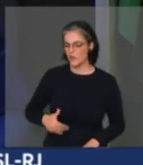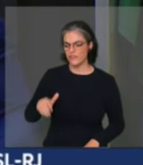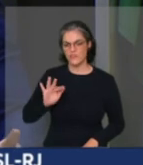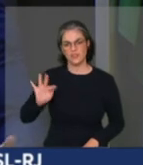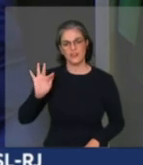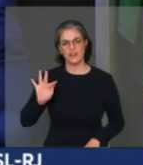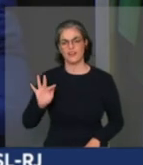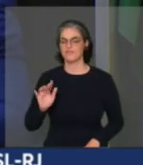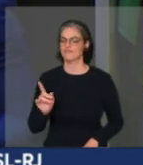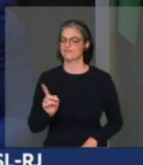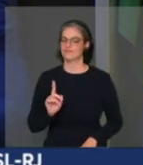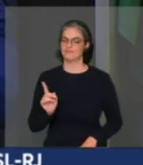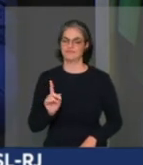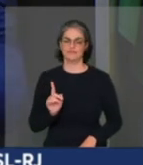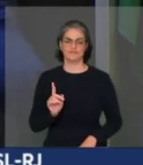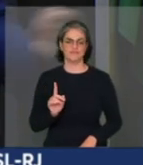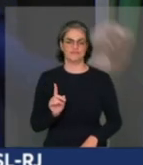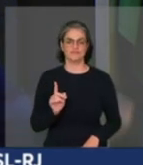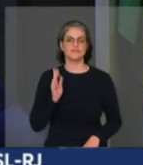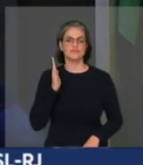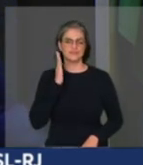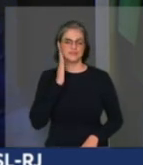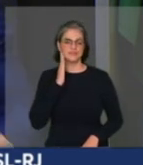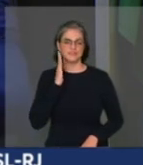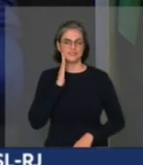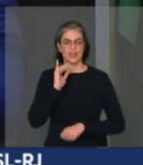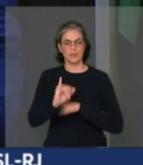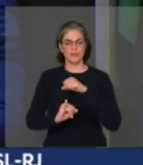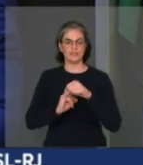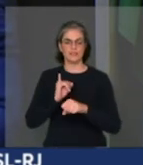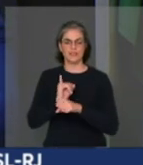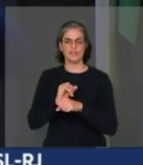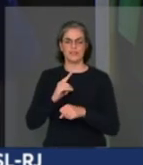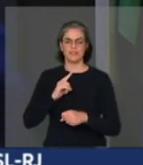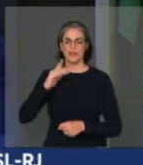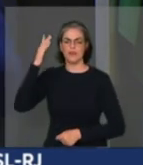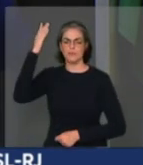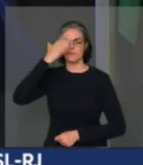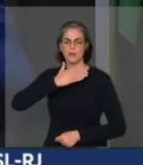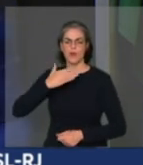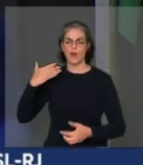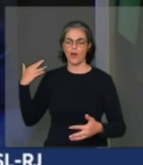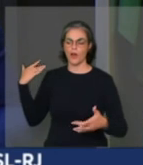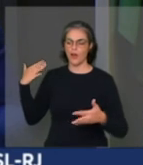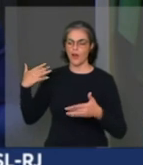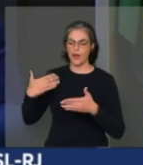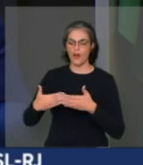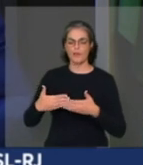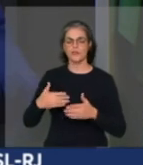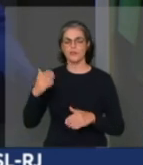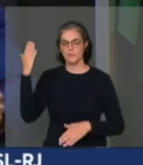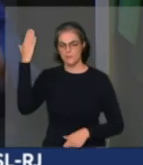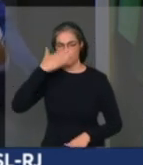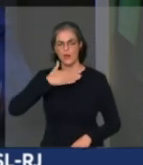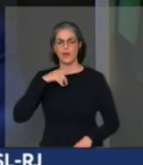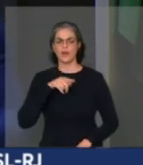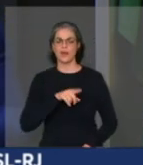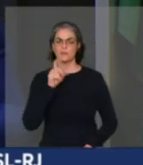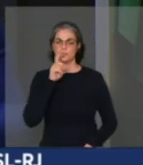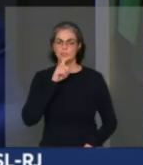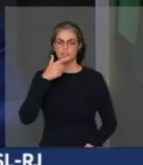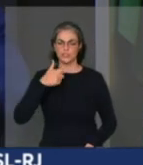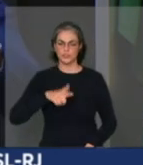nada melhor do que a internet a gente boa tarde para fazer uma cronologia E demonstrar que ele mentiu mais uma vez uma